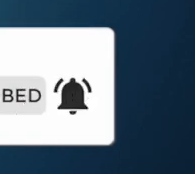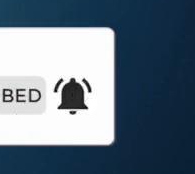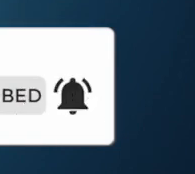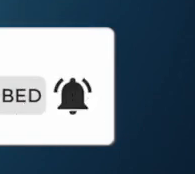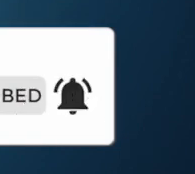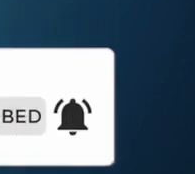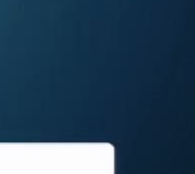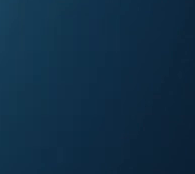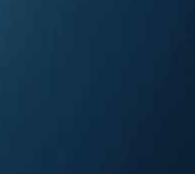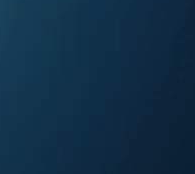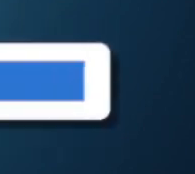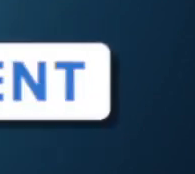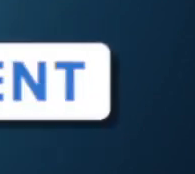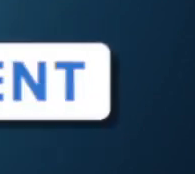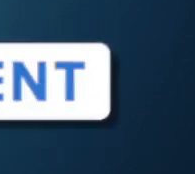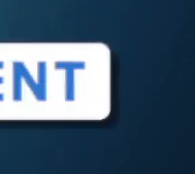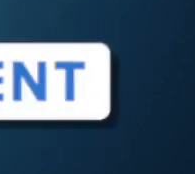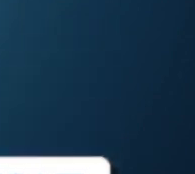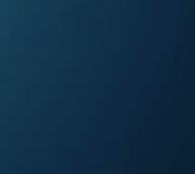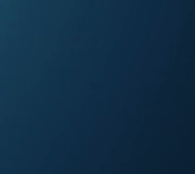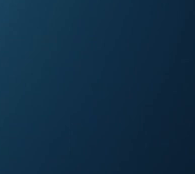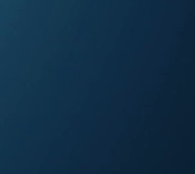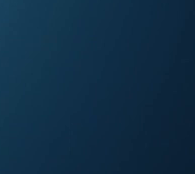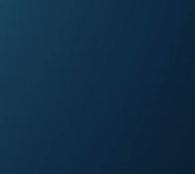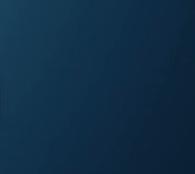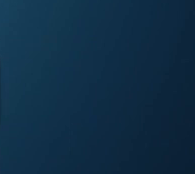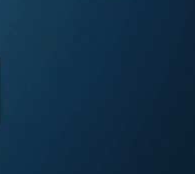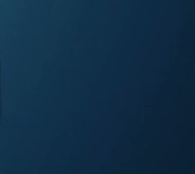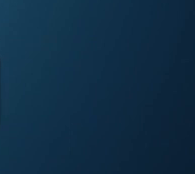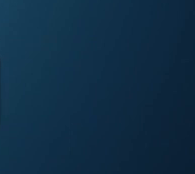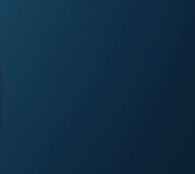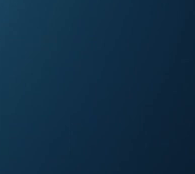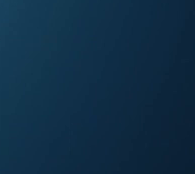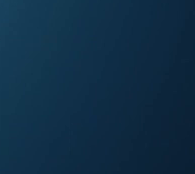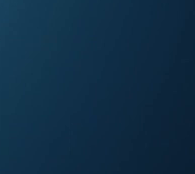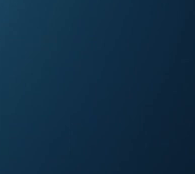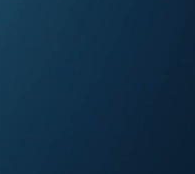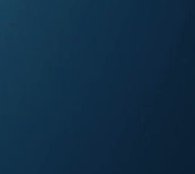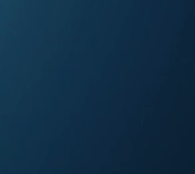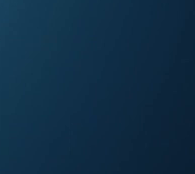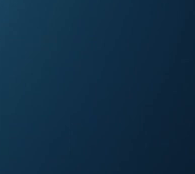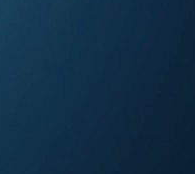botão notificação. Fo comentário no fahetutang ba media social siraseluk.